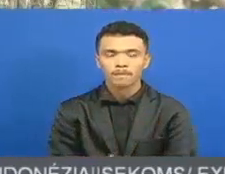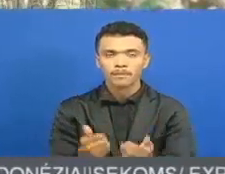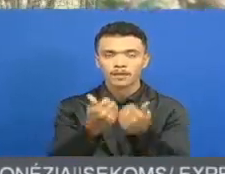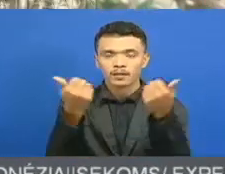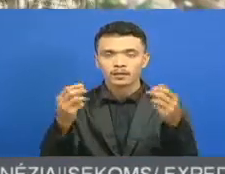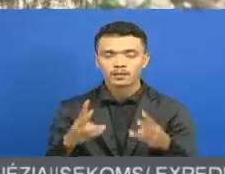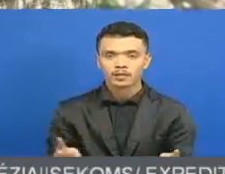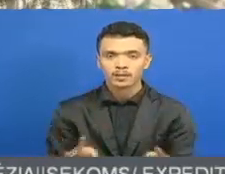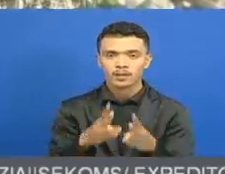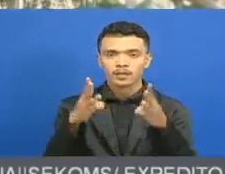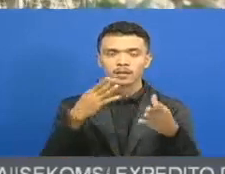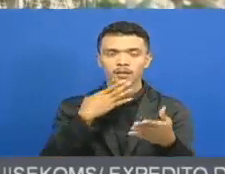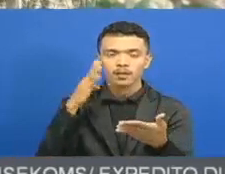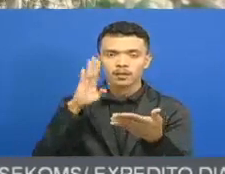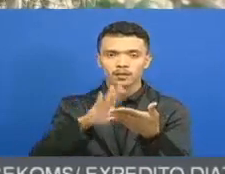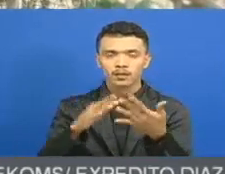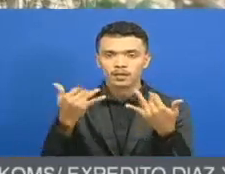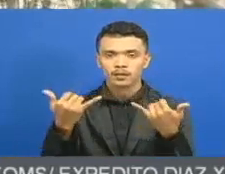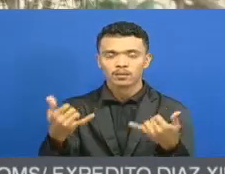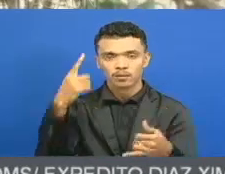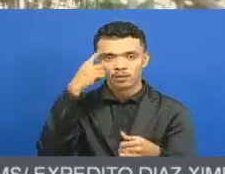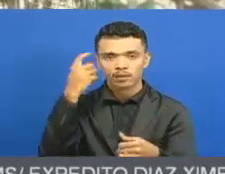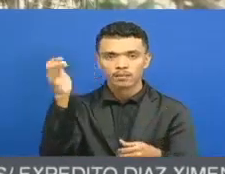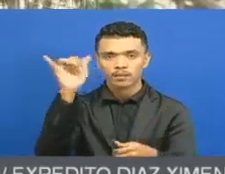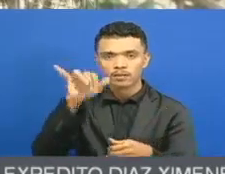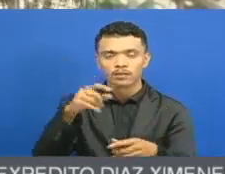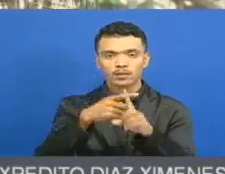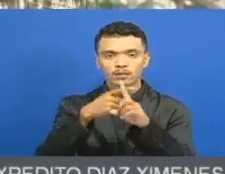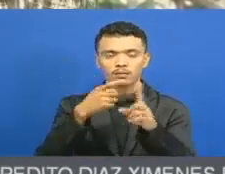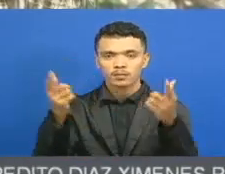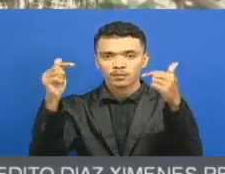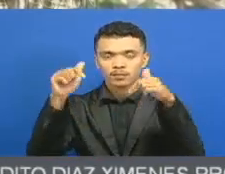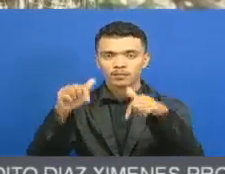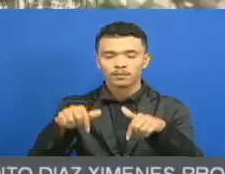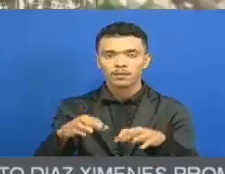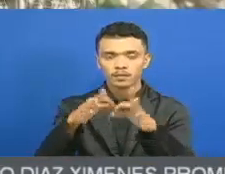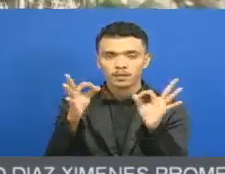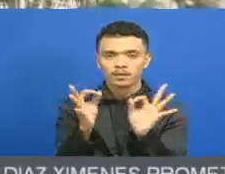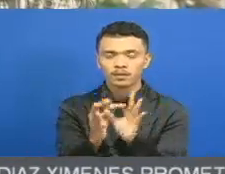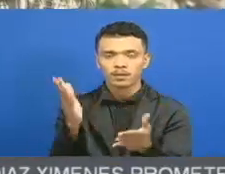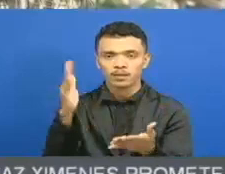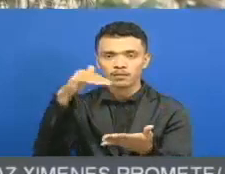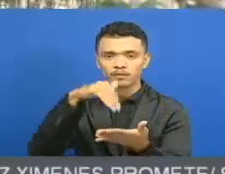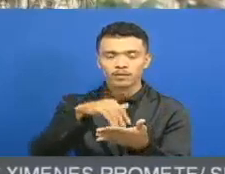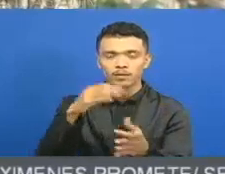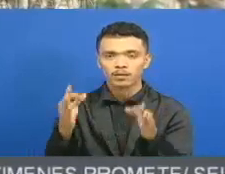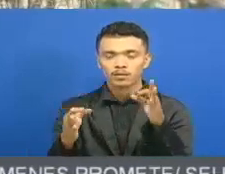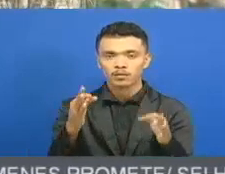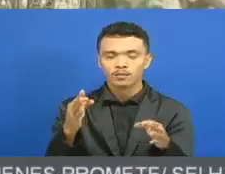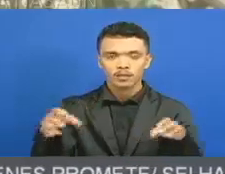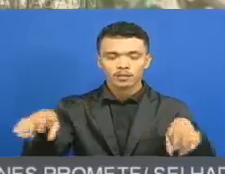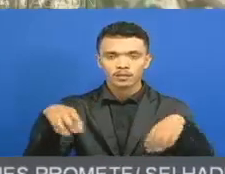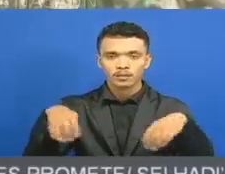la dundia me ve agora da tabune ne tamba sira se filoisi lo mar mai ne sira ter fila fadi odi ne sira nia